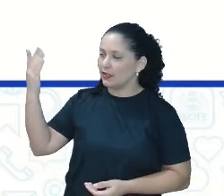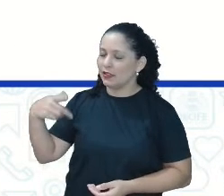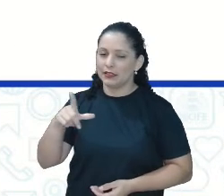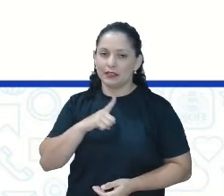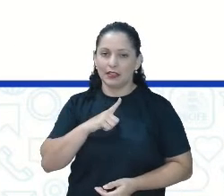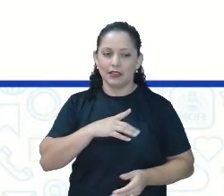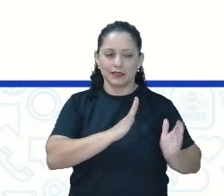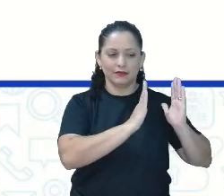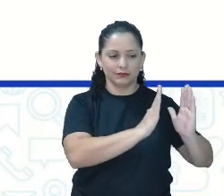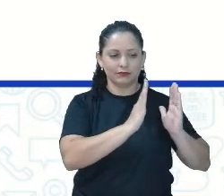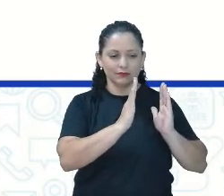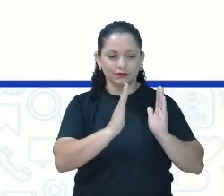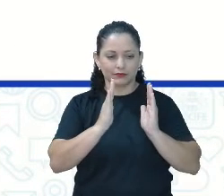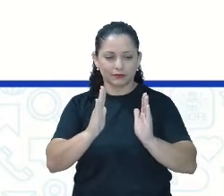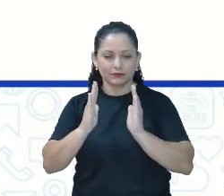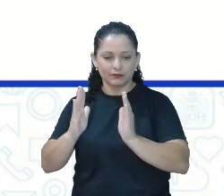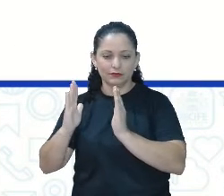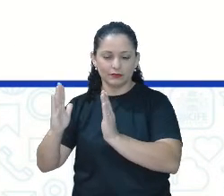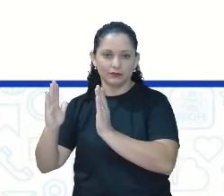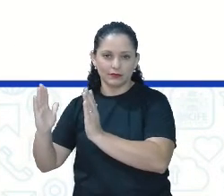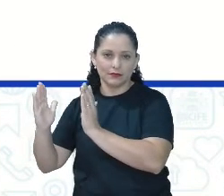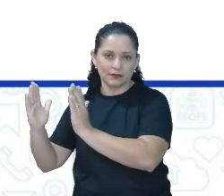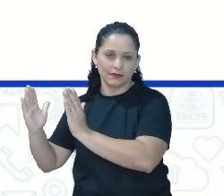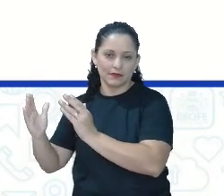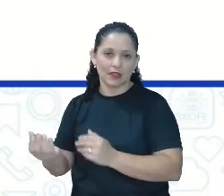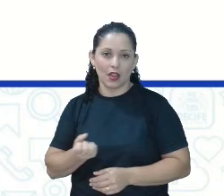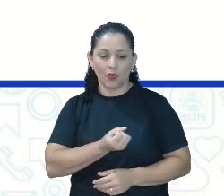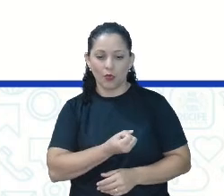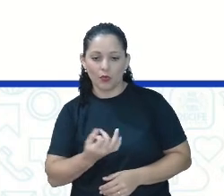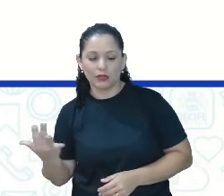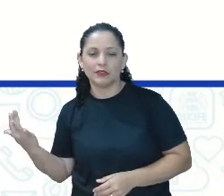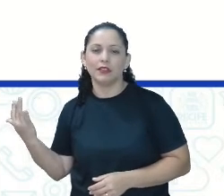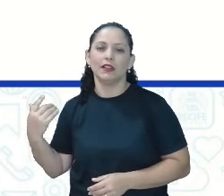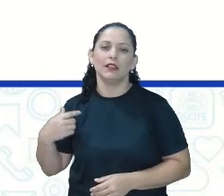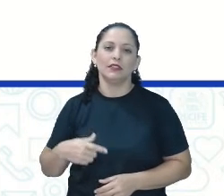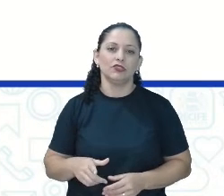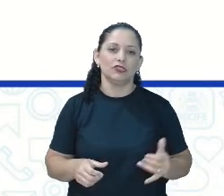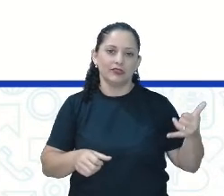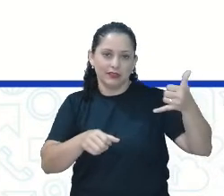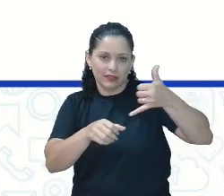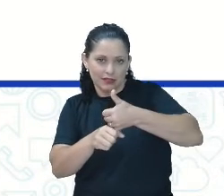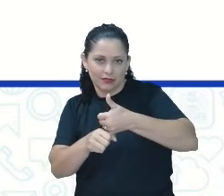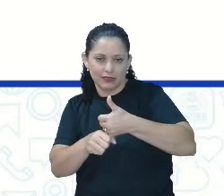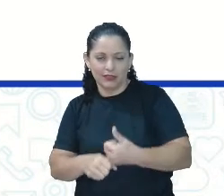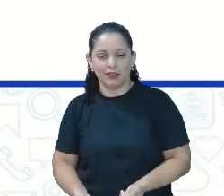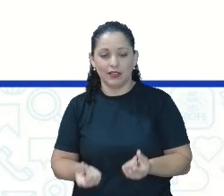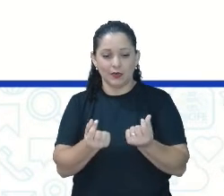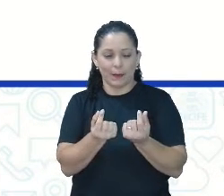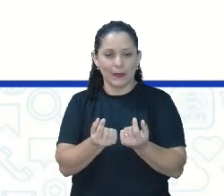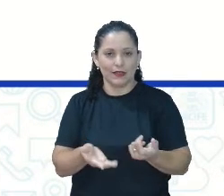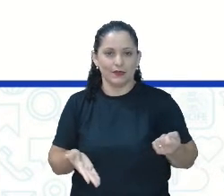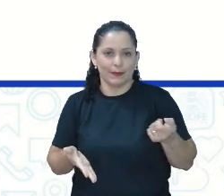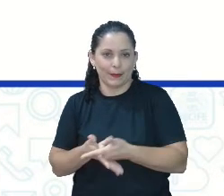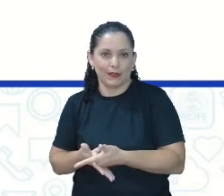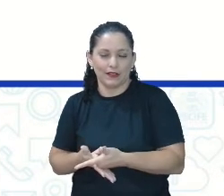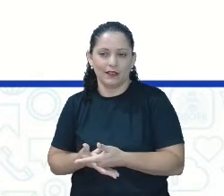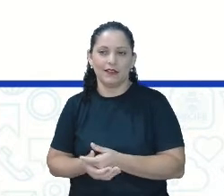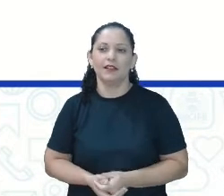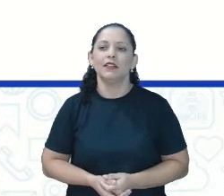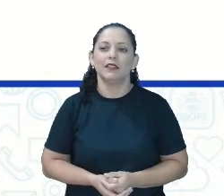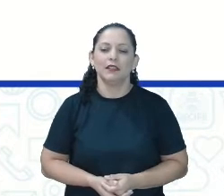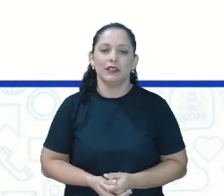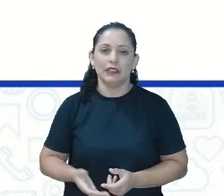essa construção, tá? Em relação à quantidade de litros de gasolina e o preço a pagar, montando aqui